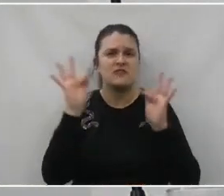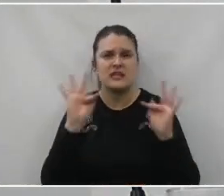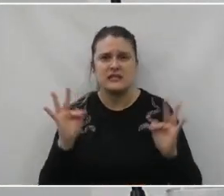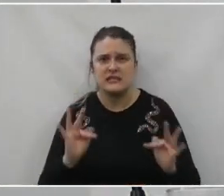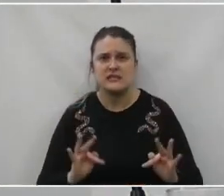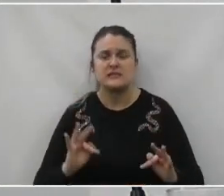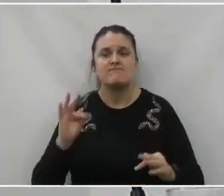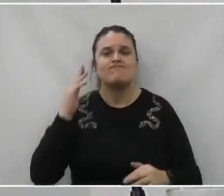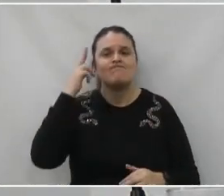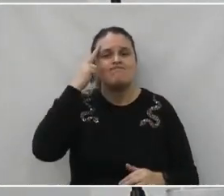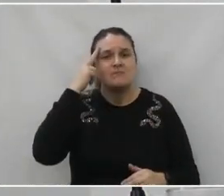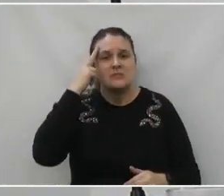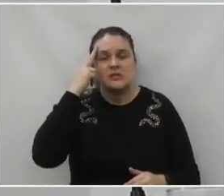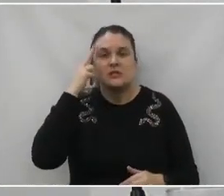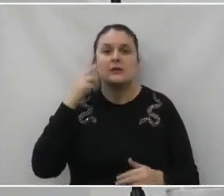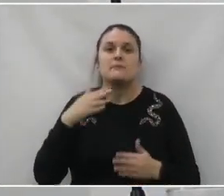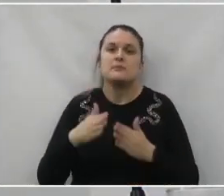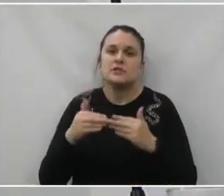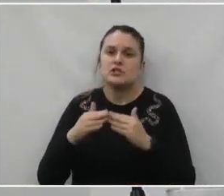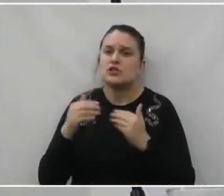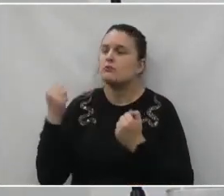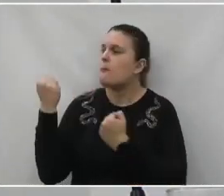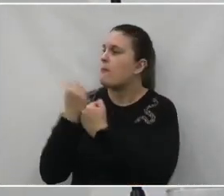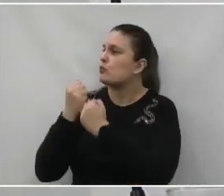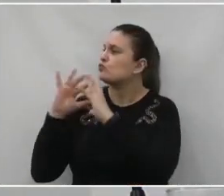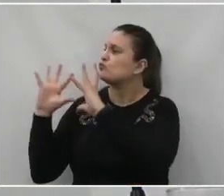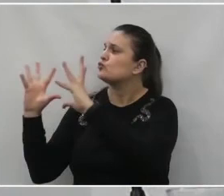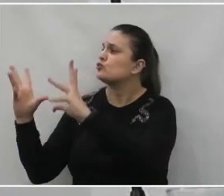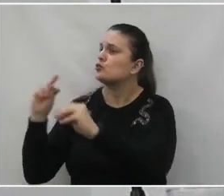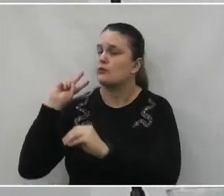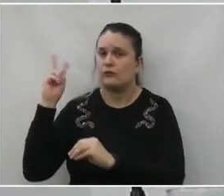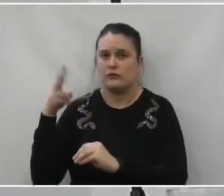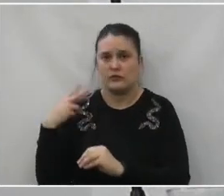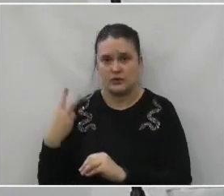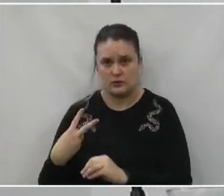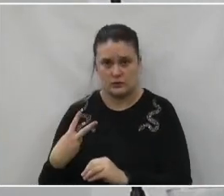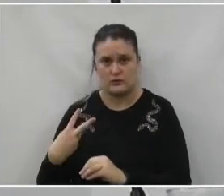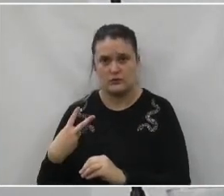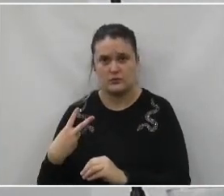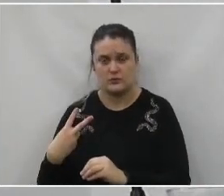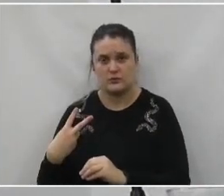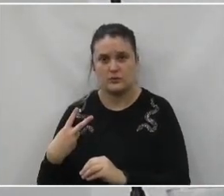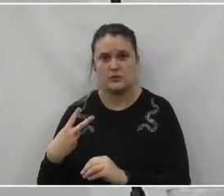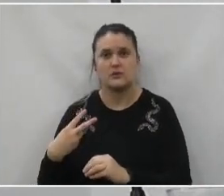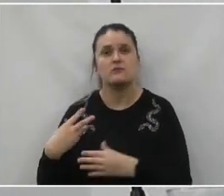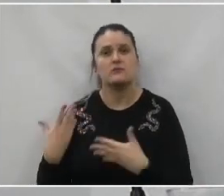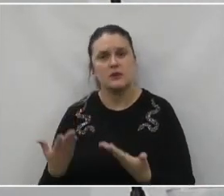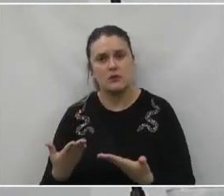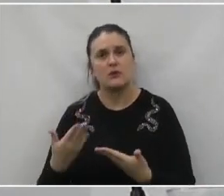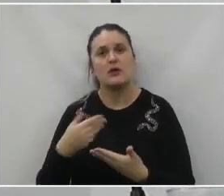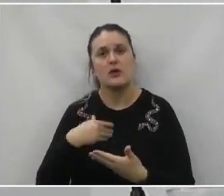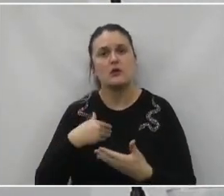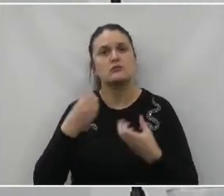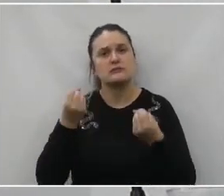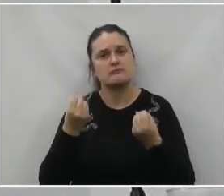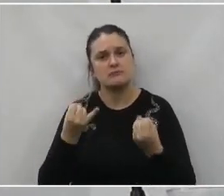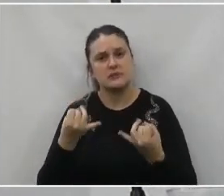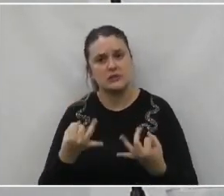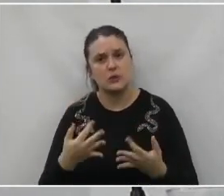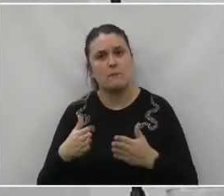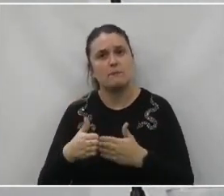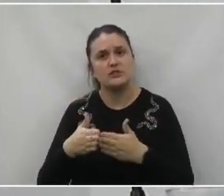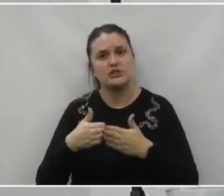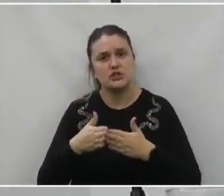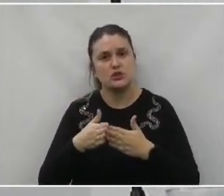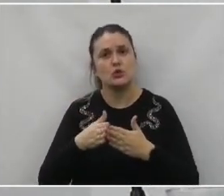realizações desse sonho e peço o apoio de todos vocês, vereadores, Por tudo isso, eu justifico o